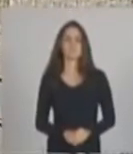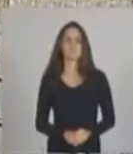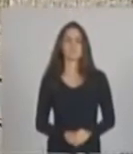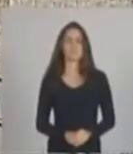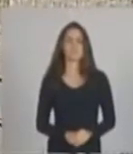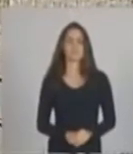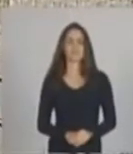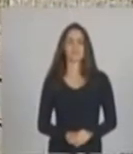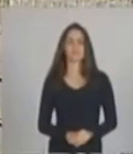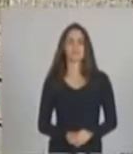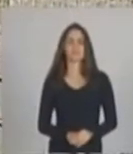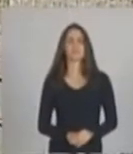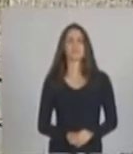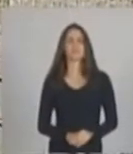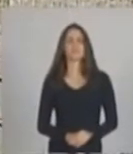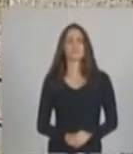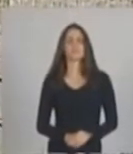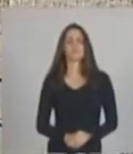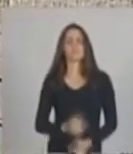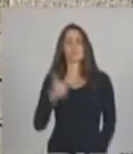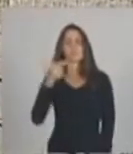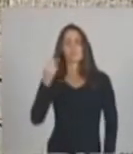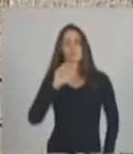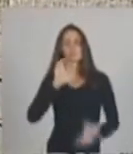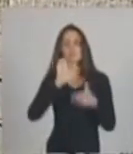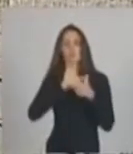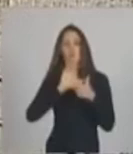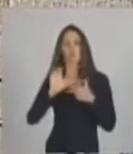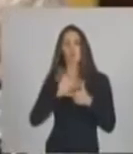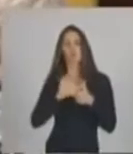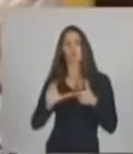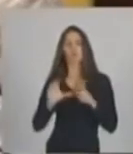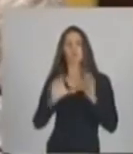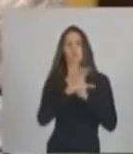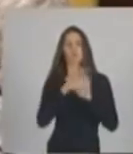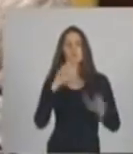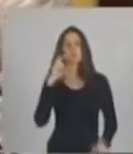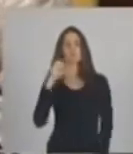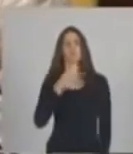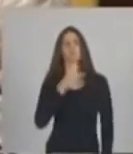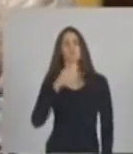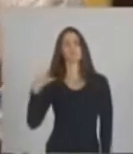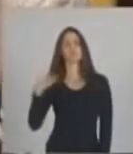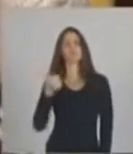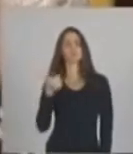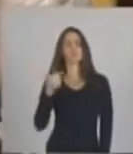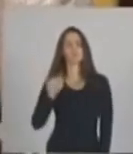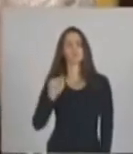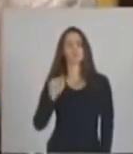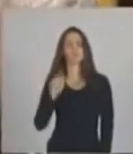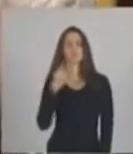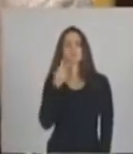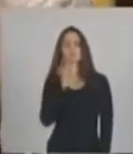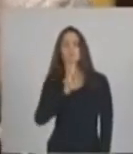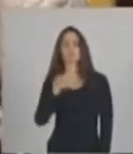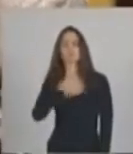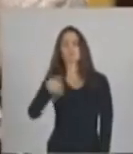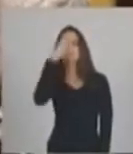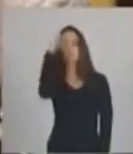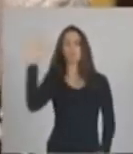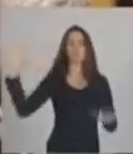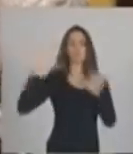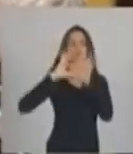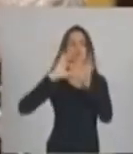Segunda carta do apóstolo Paulo aos Coríntios, capítulo 5, versículo 17. Se alguém está em